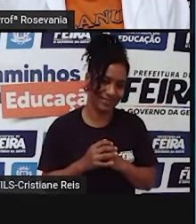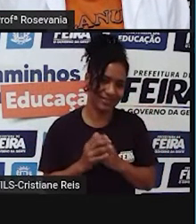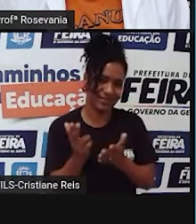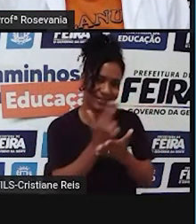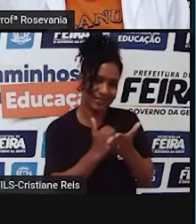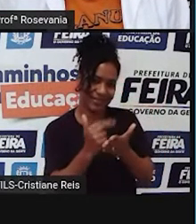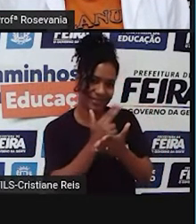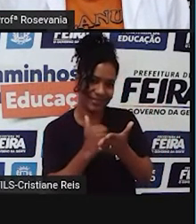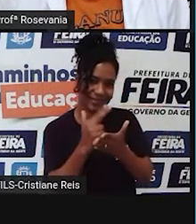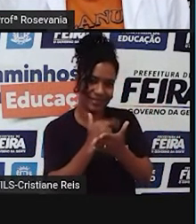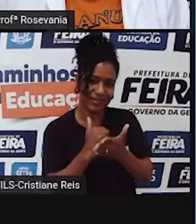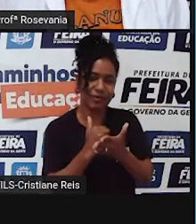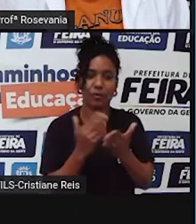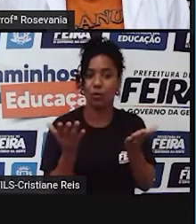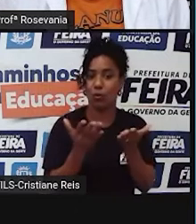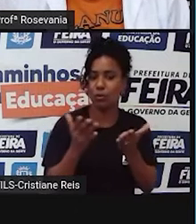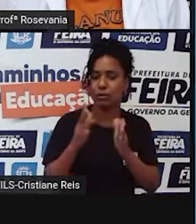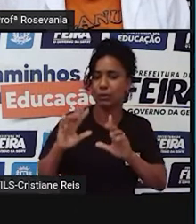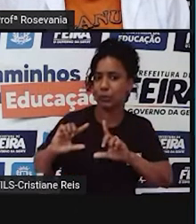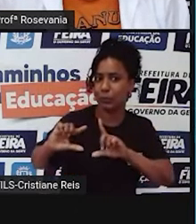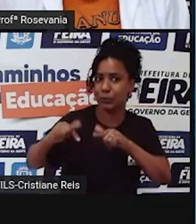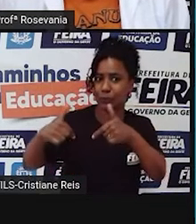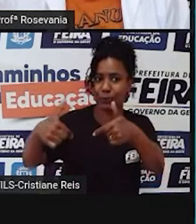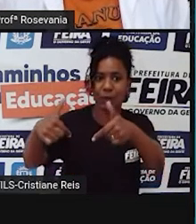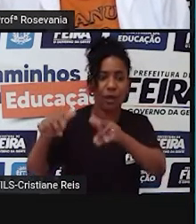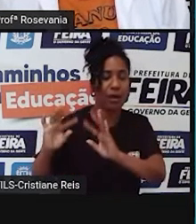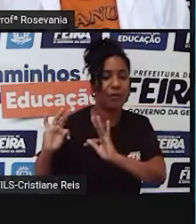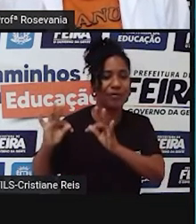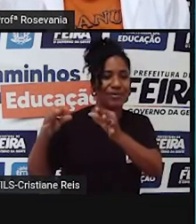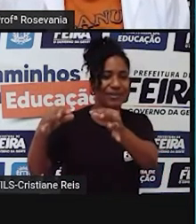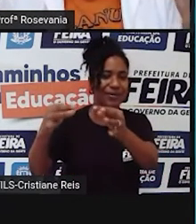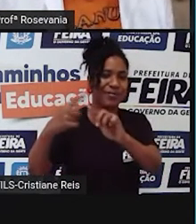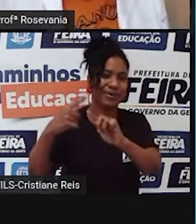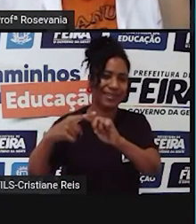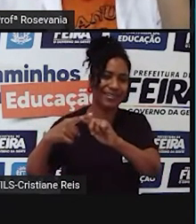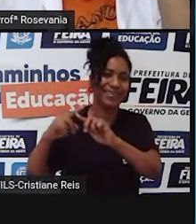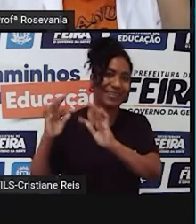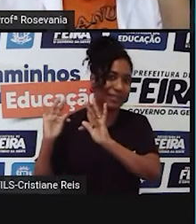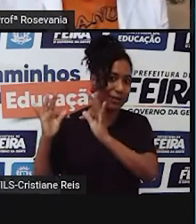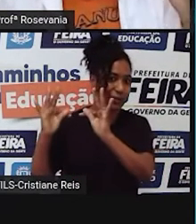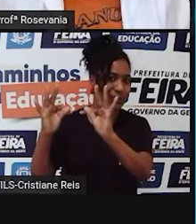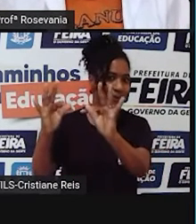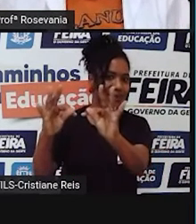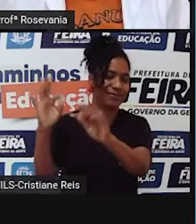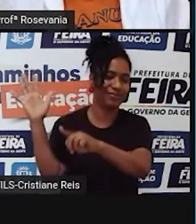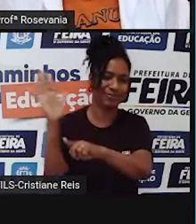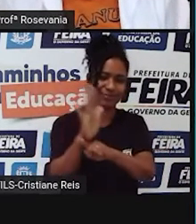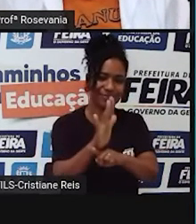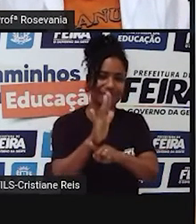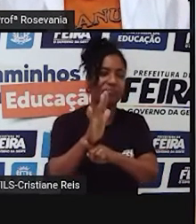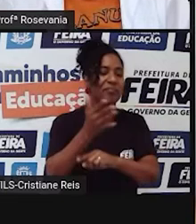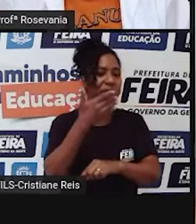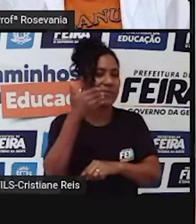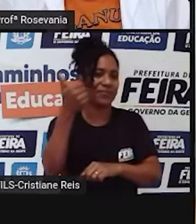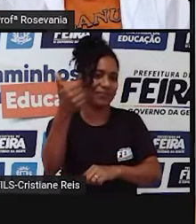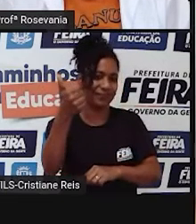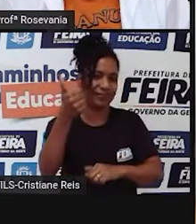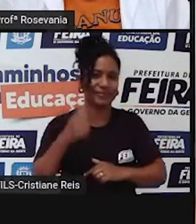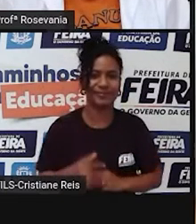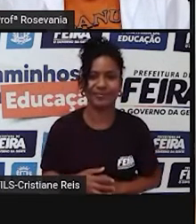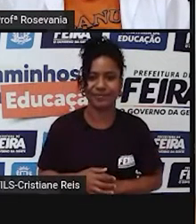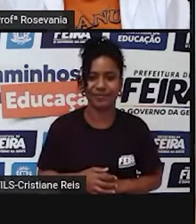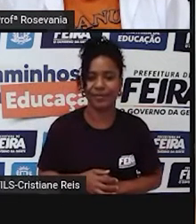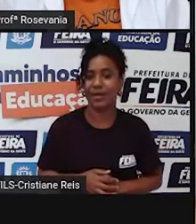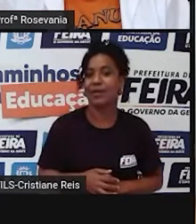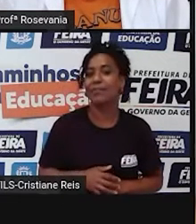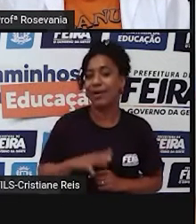bastante evoluída hoje por conta desses aparelhos, né, que eu acabei de falar para vocês. Mas a principal, né, representação